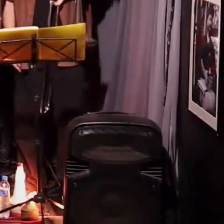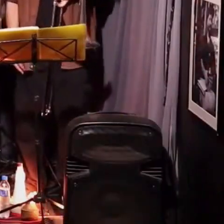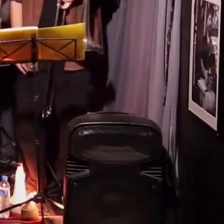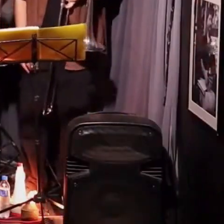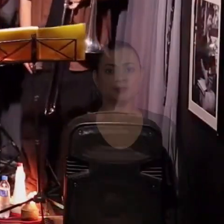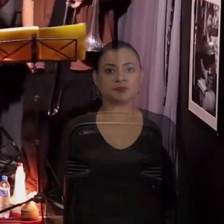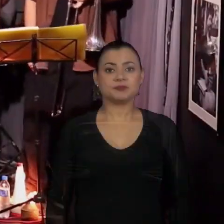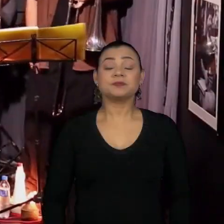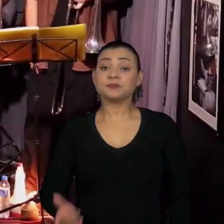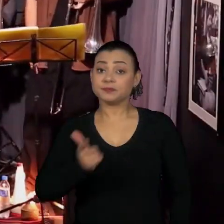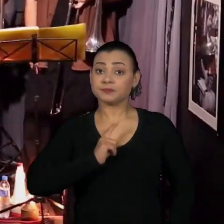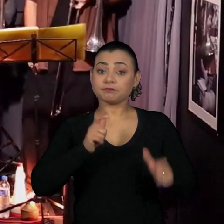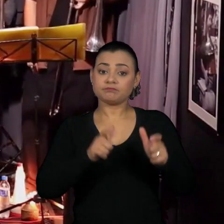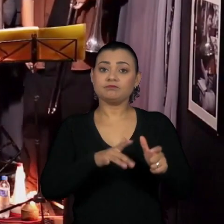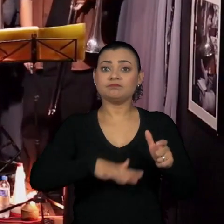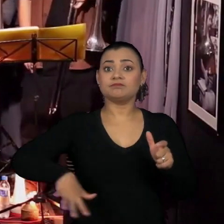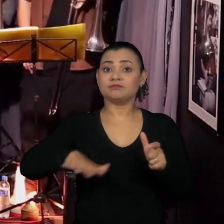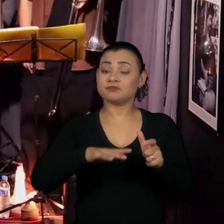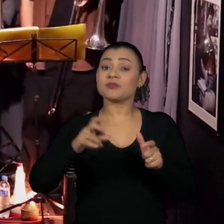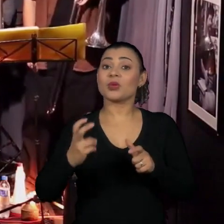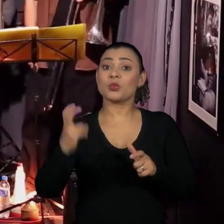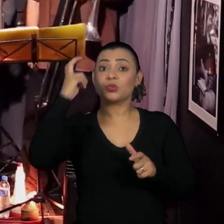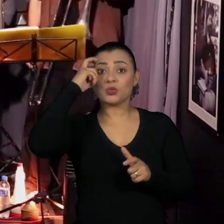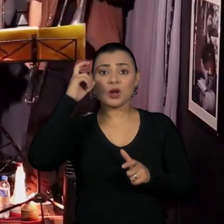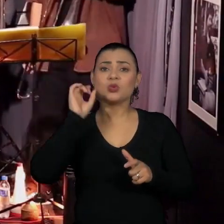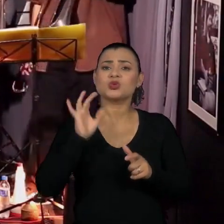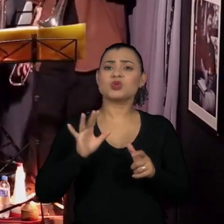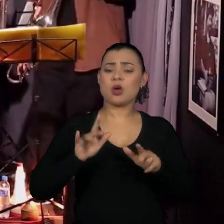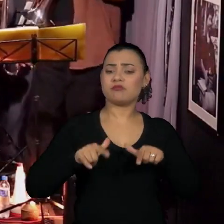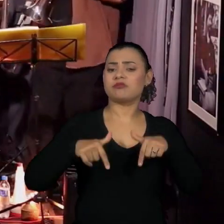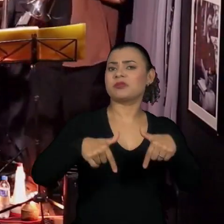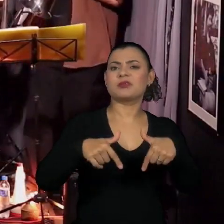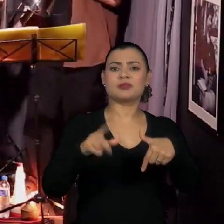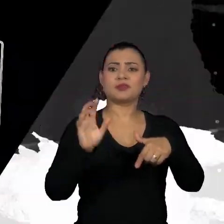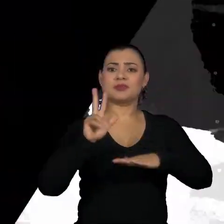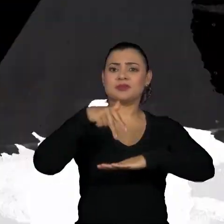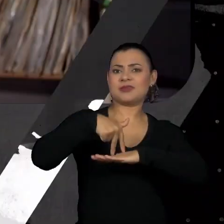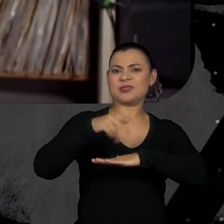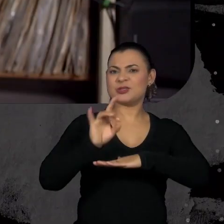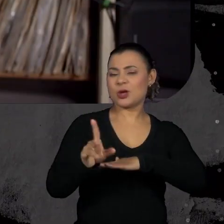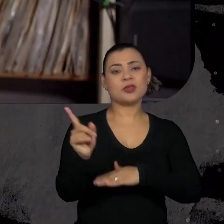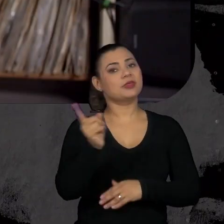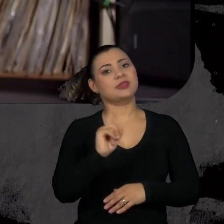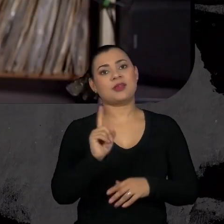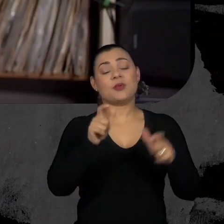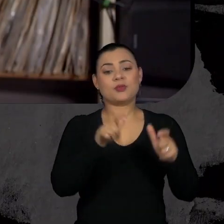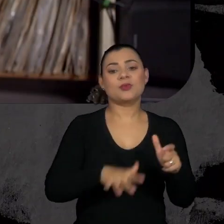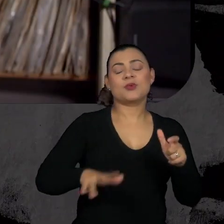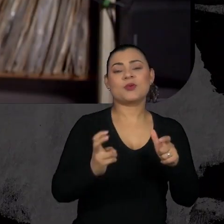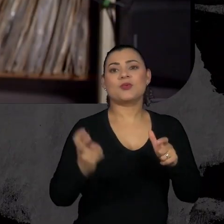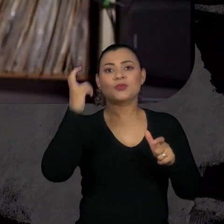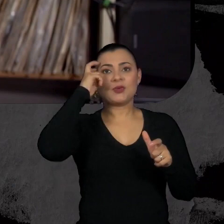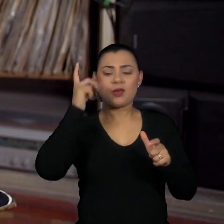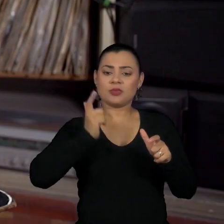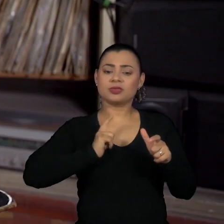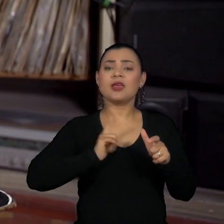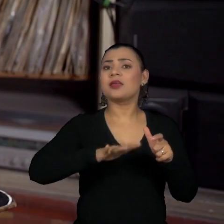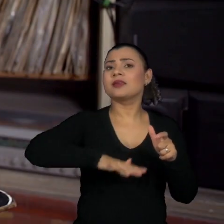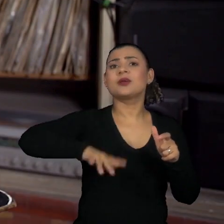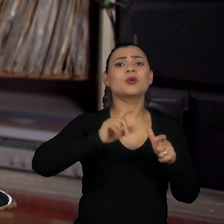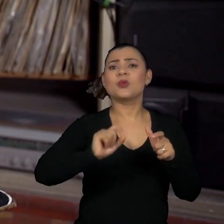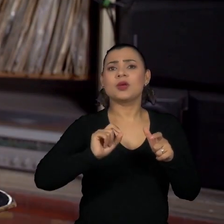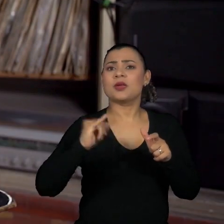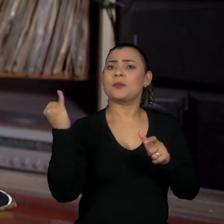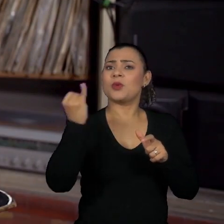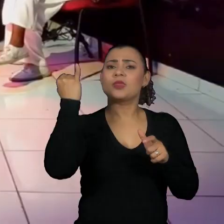Ter um espaço cultural é muito mais do que vir fazer uma atividade e ir embora. Uma ocupação cultural, ela cumpre uma função de